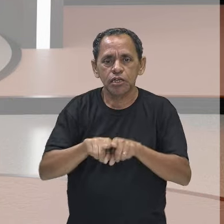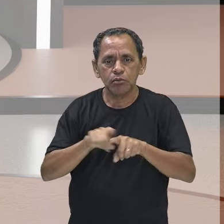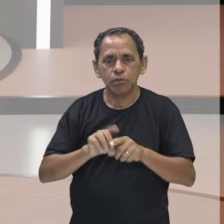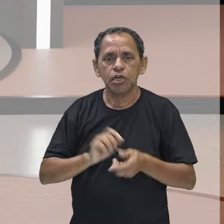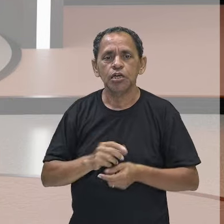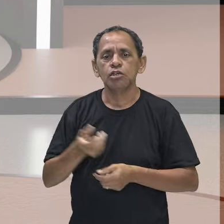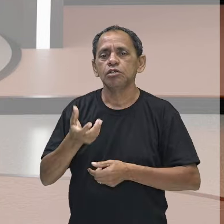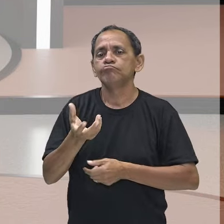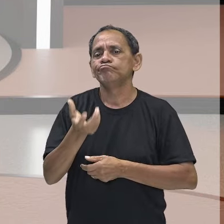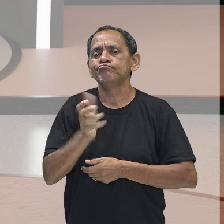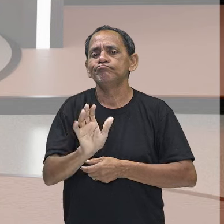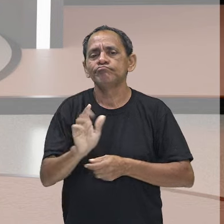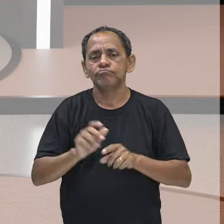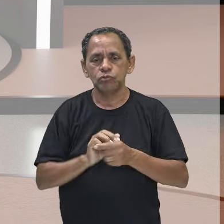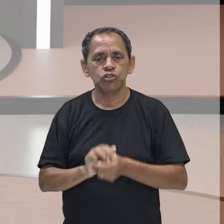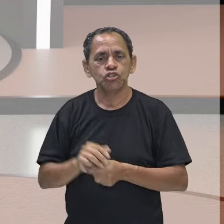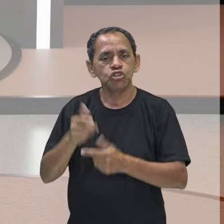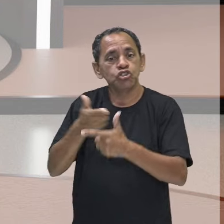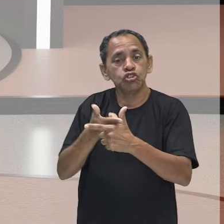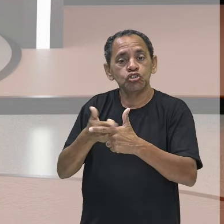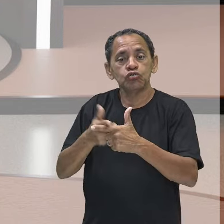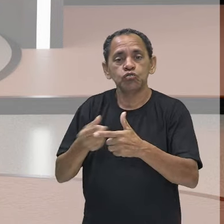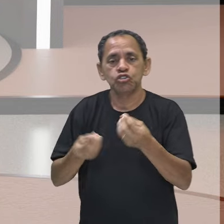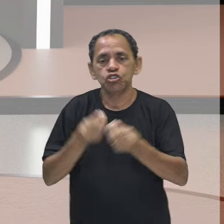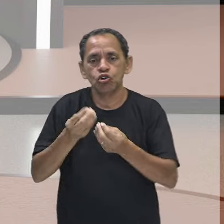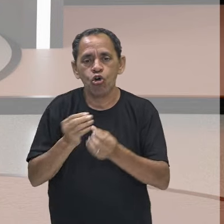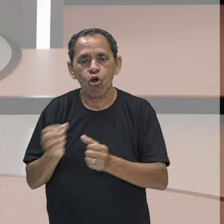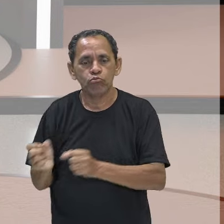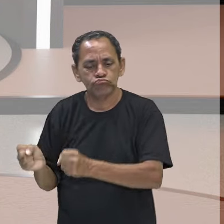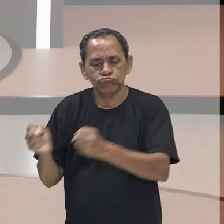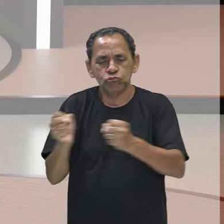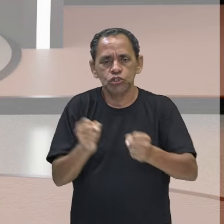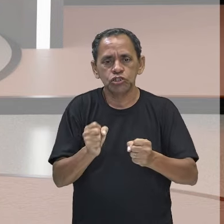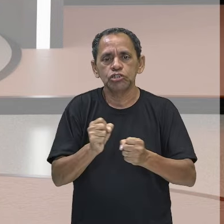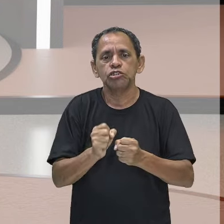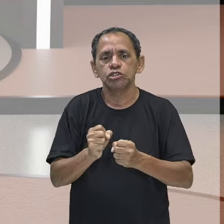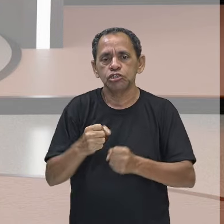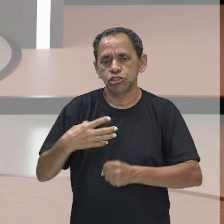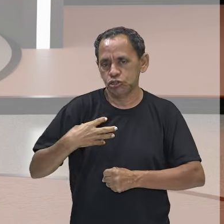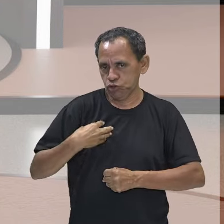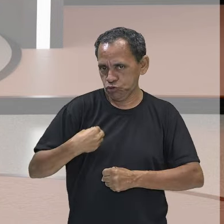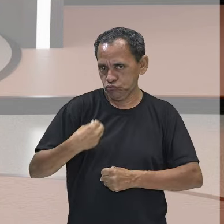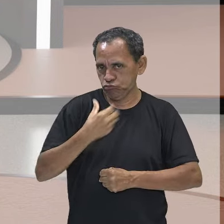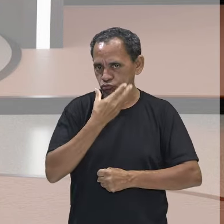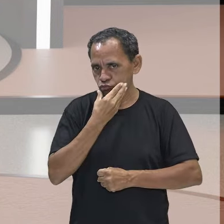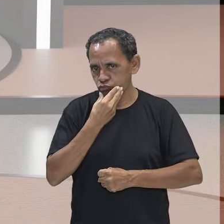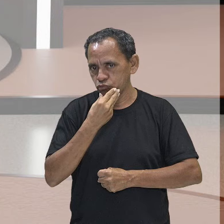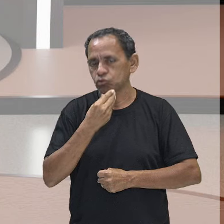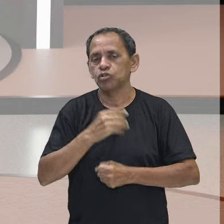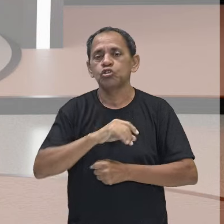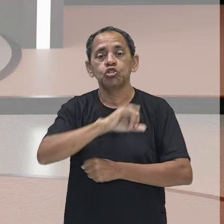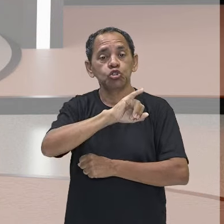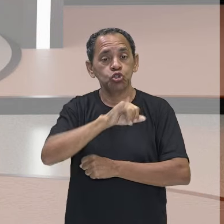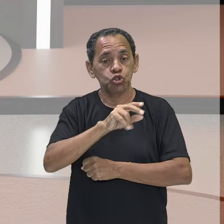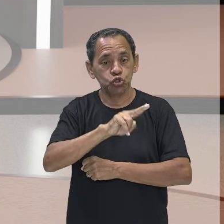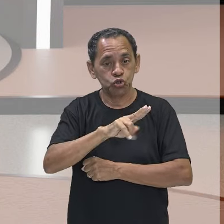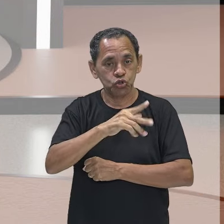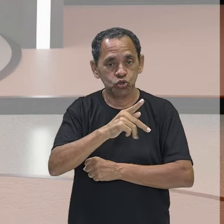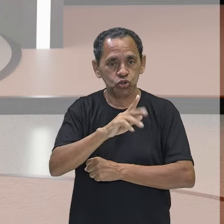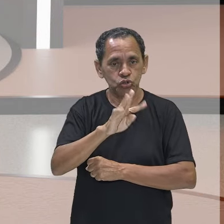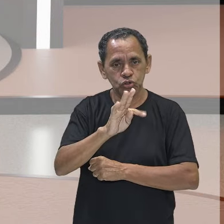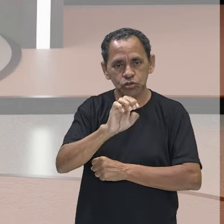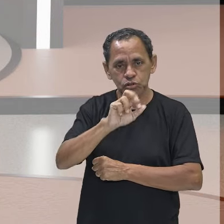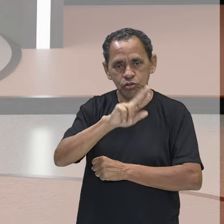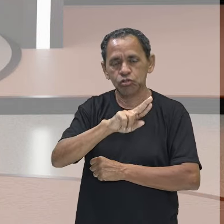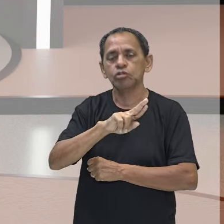naquele momento o poder com o seu filho, que seria justamente o Júpiter. Quando cresceu e descobriu